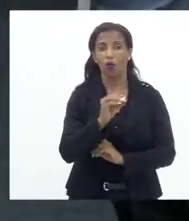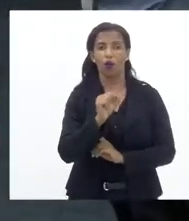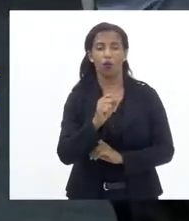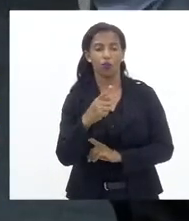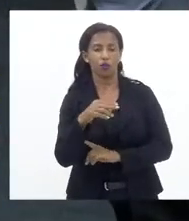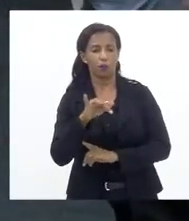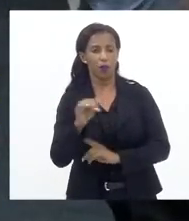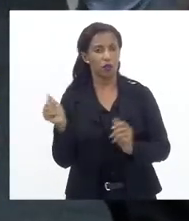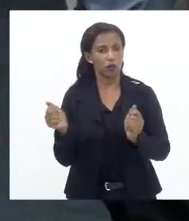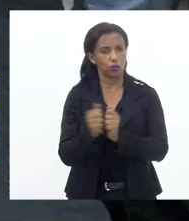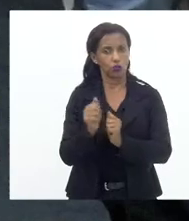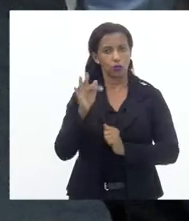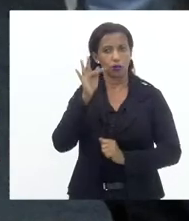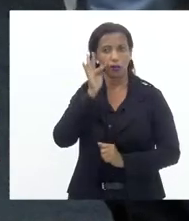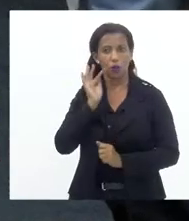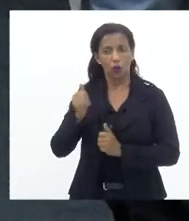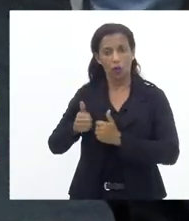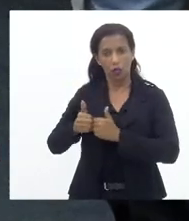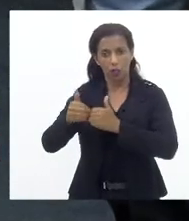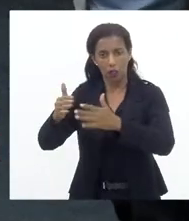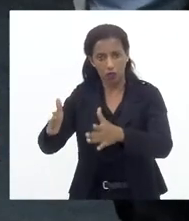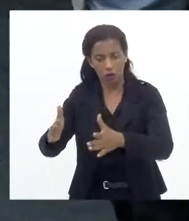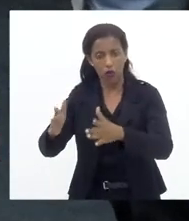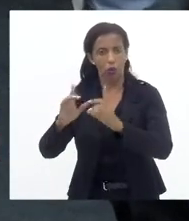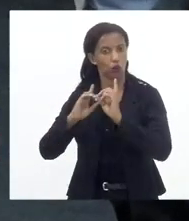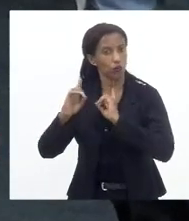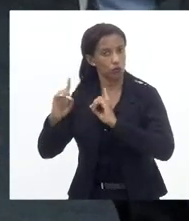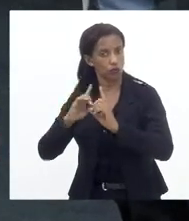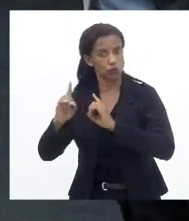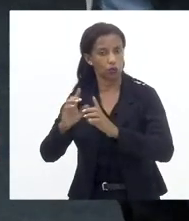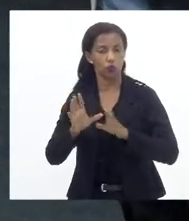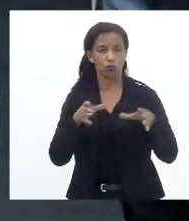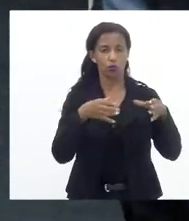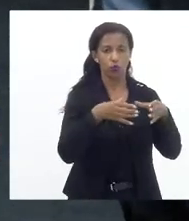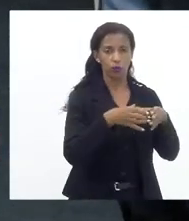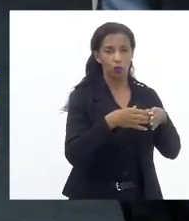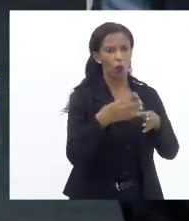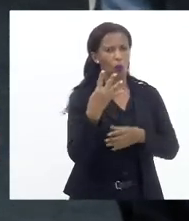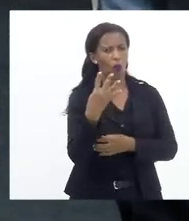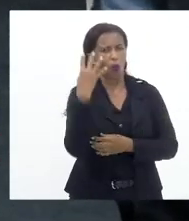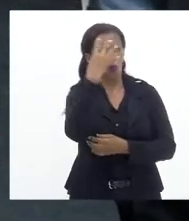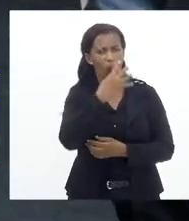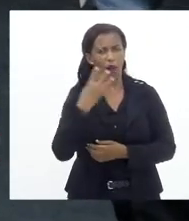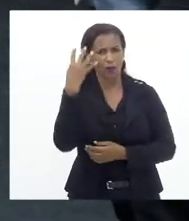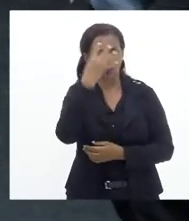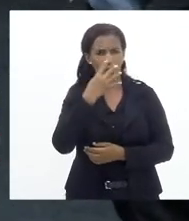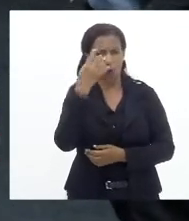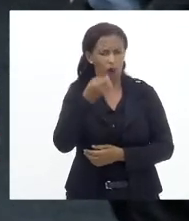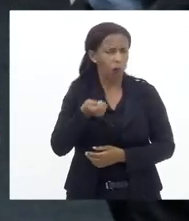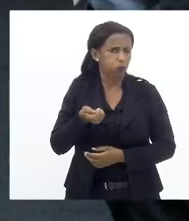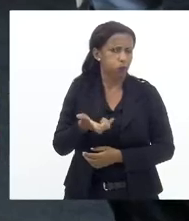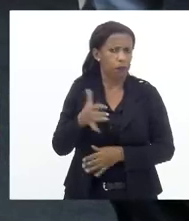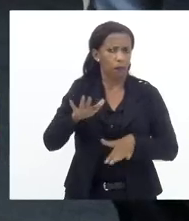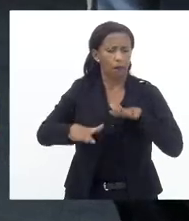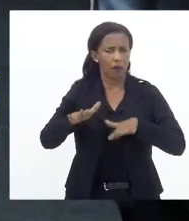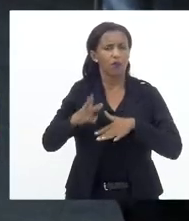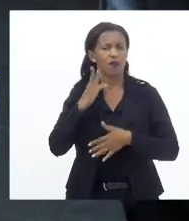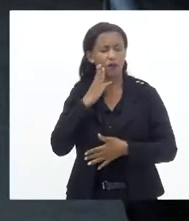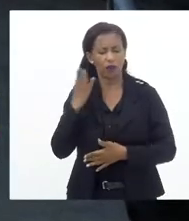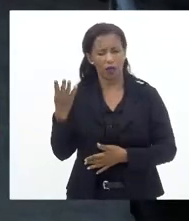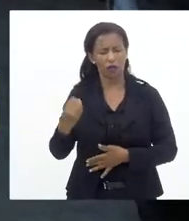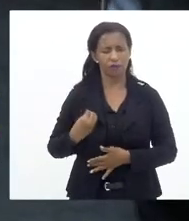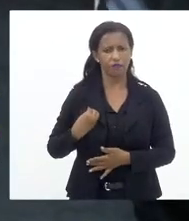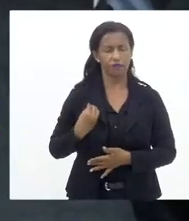como Deputado serafini iniciou as tratativas e de aluno que uma comissão de quase 4 horas ele tá sendo quase quatro horas do canal década de